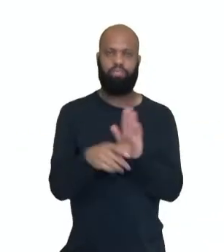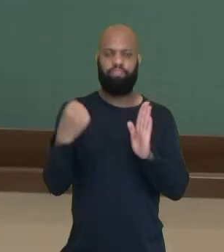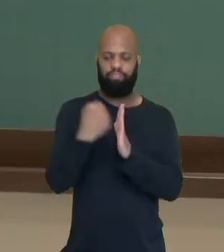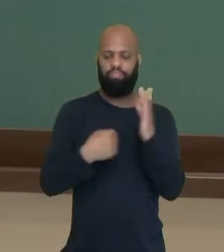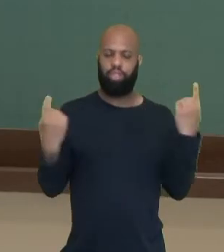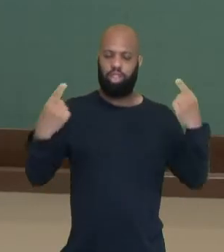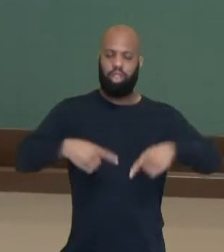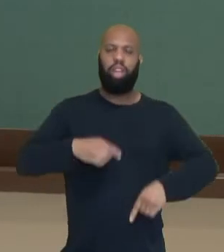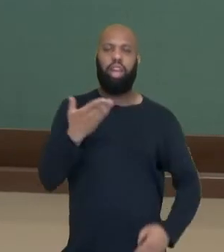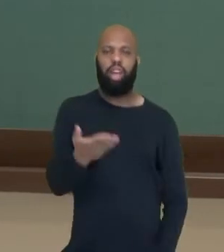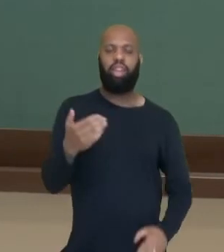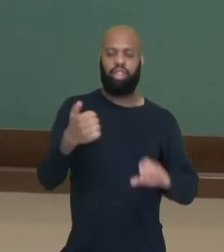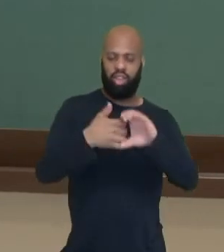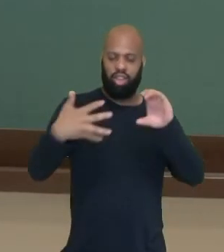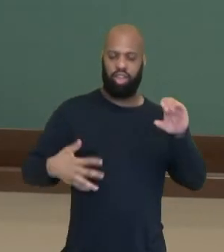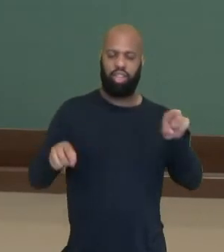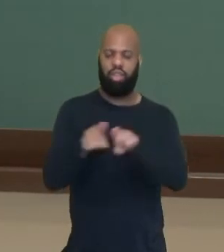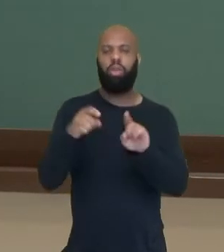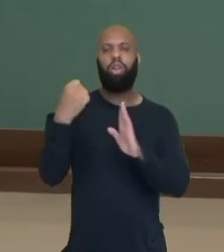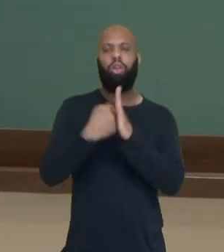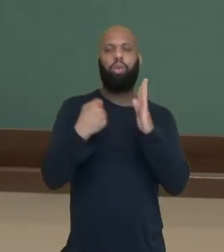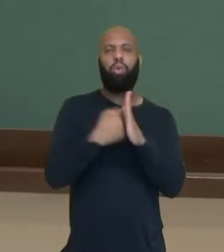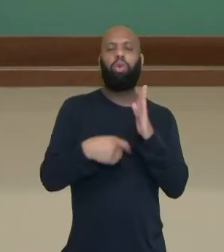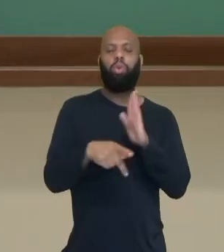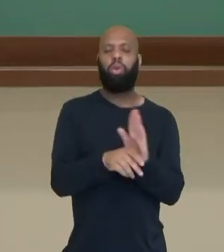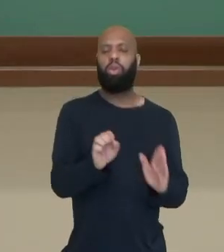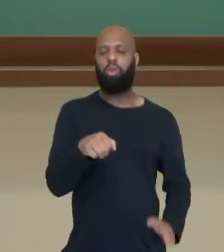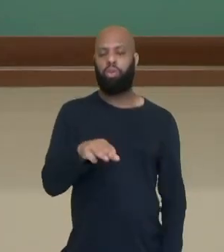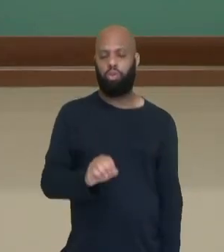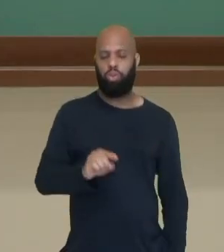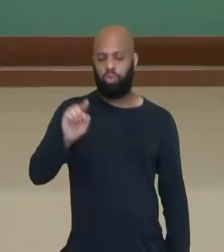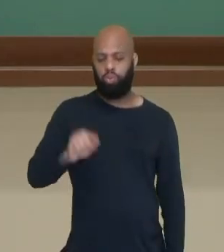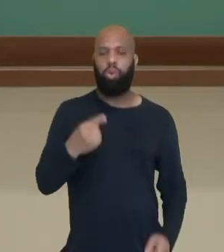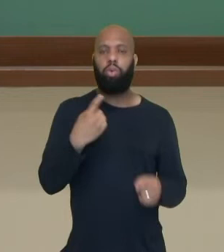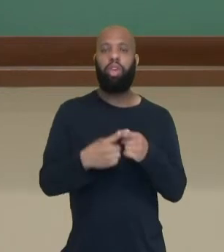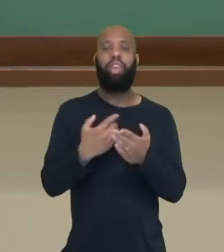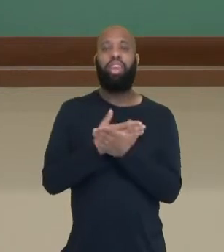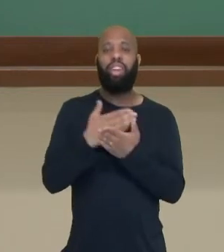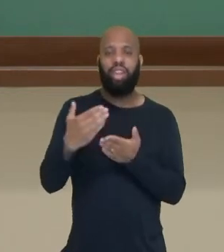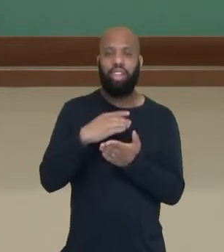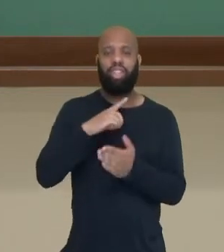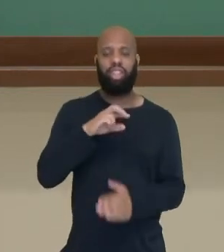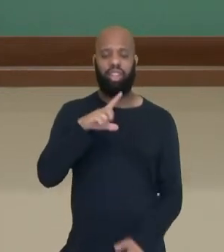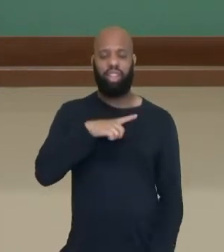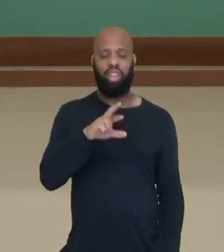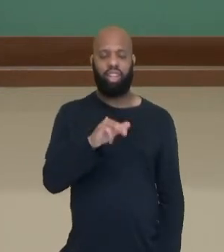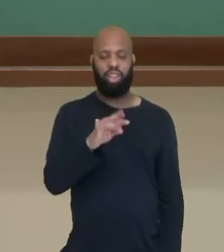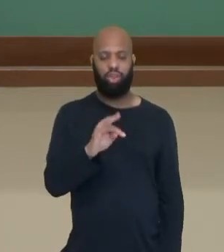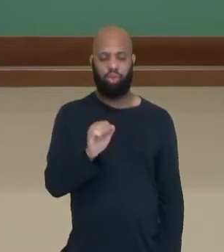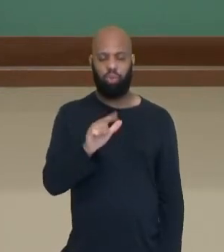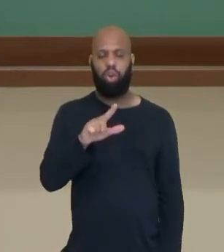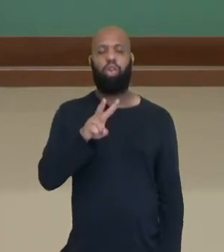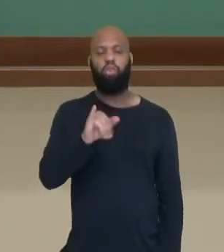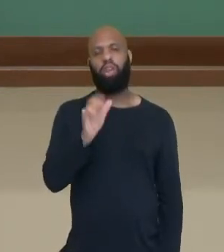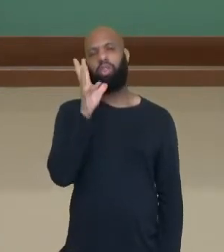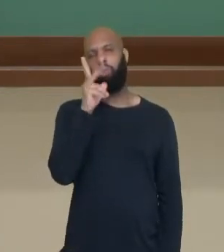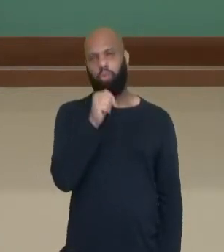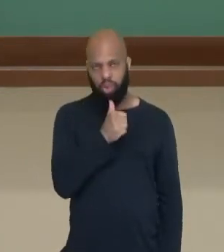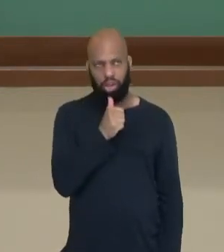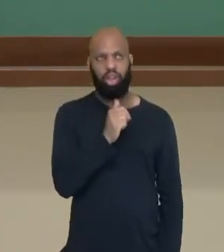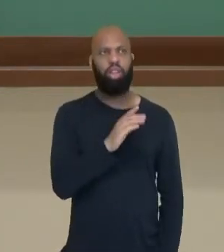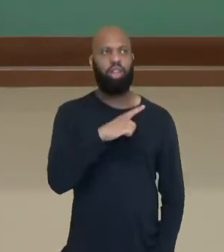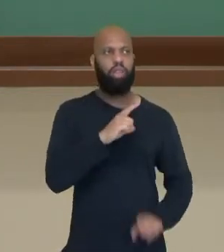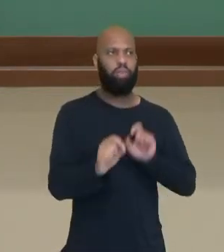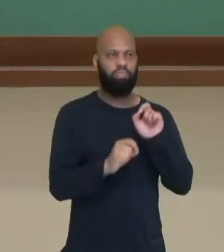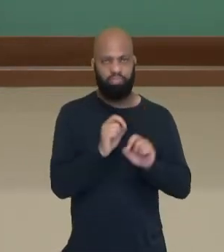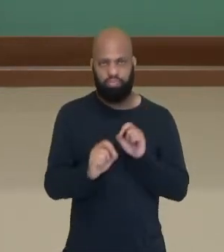uma característica também das lutas de sumô. O aquecimento, a parte de rituais, ela é muito demorada. É uma parte ali